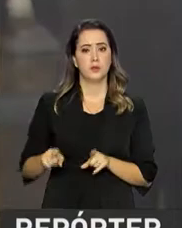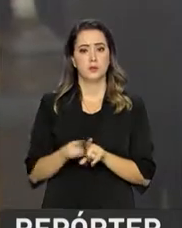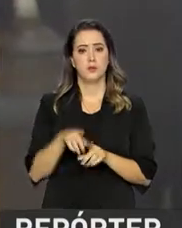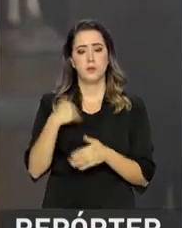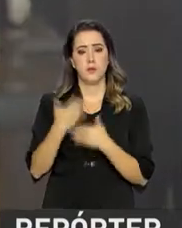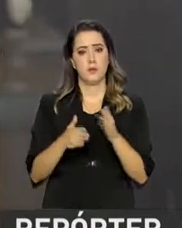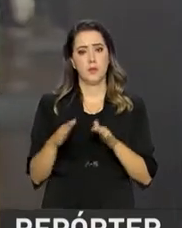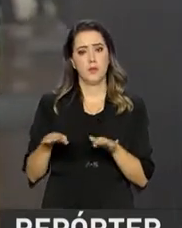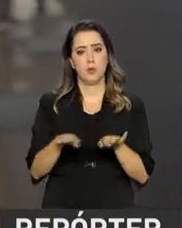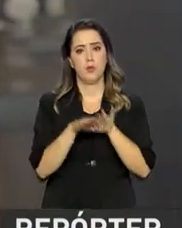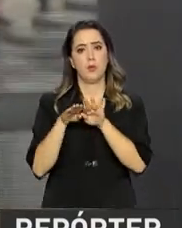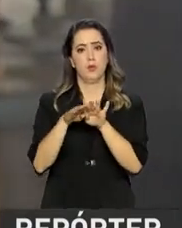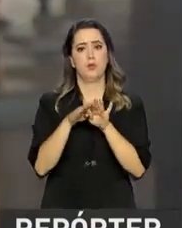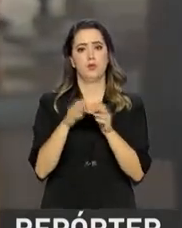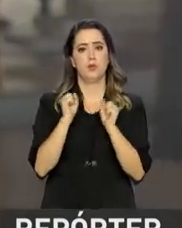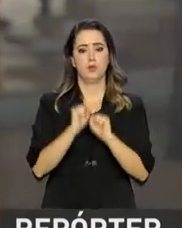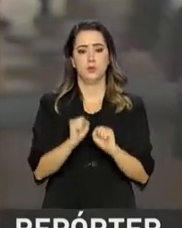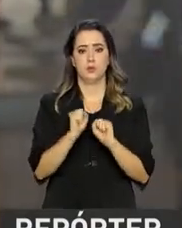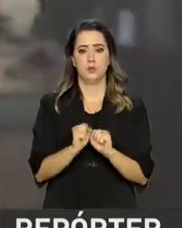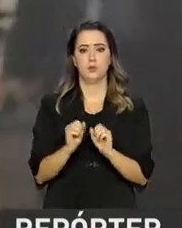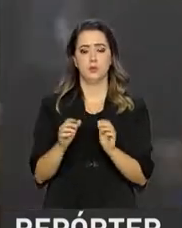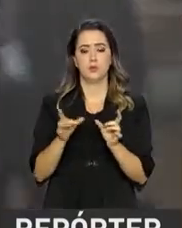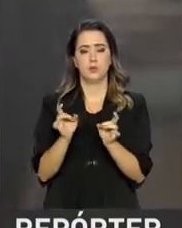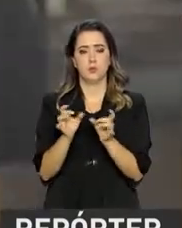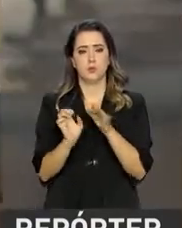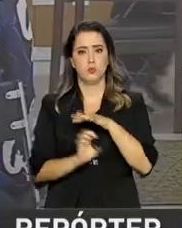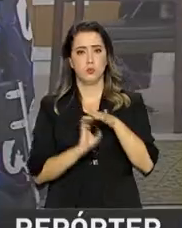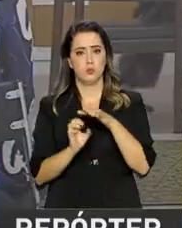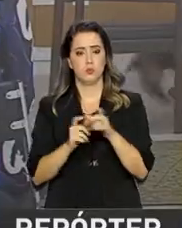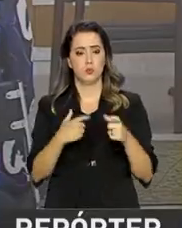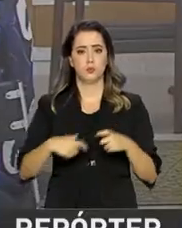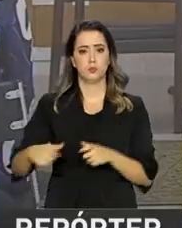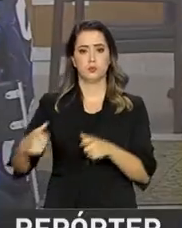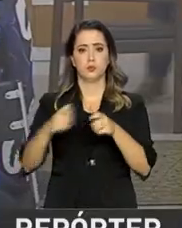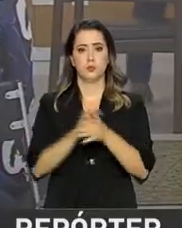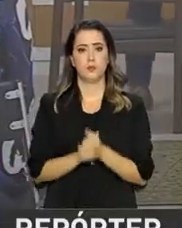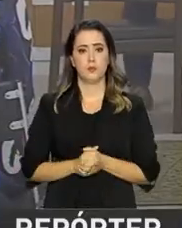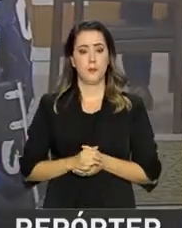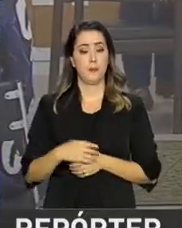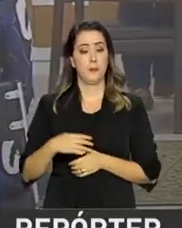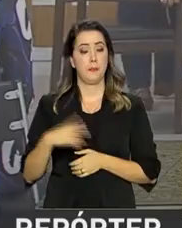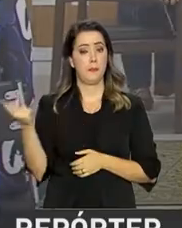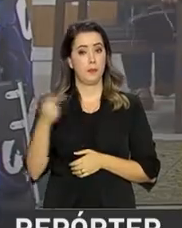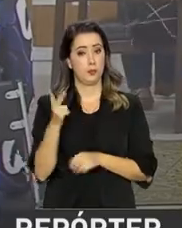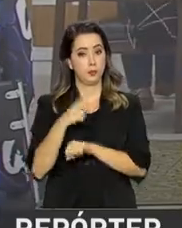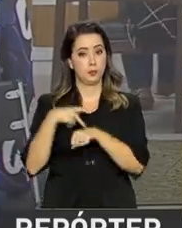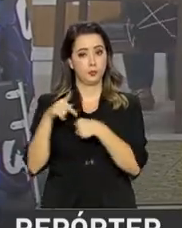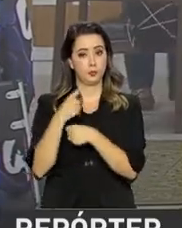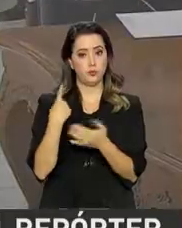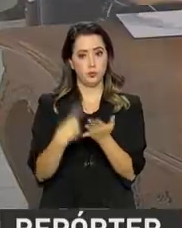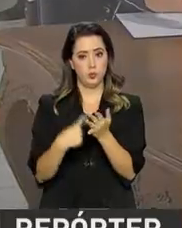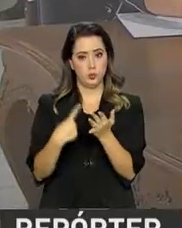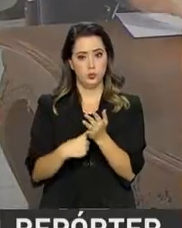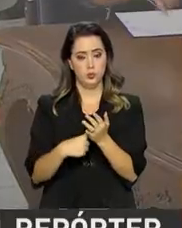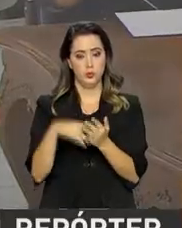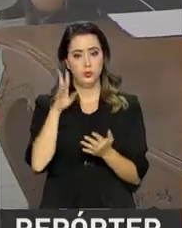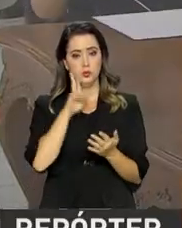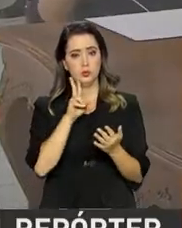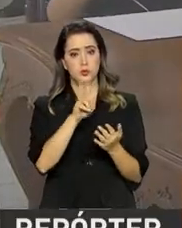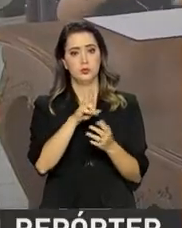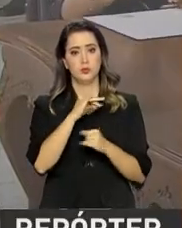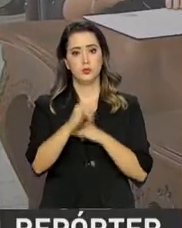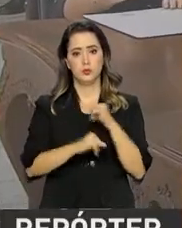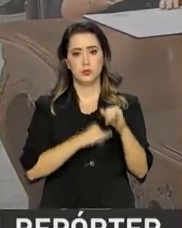em igualdade de condições com os fornecedores locais. Brasil e Colômbia assinaram declaração reconhecendo o certificado